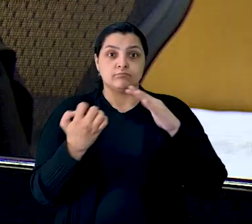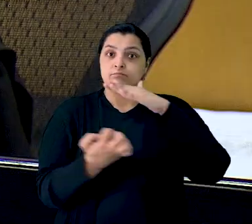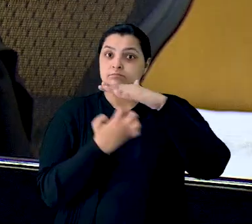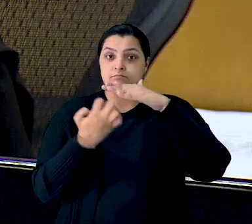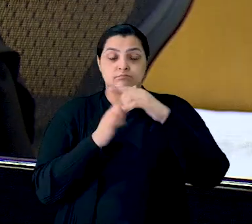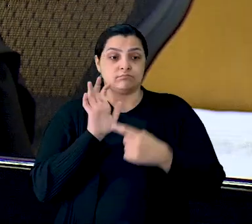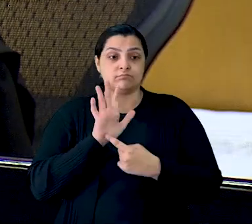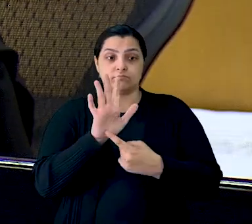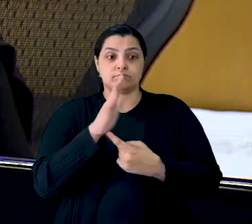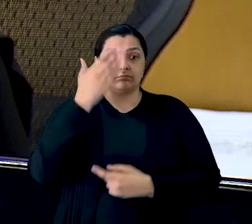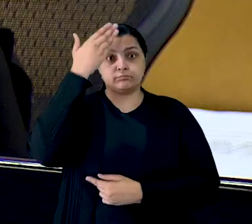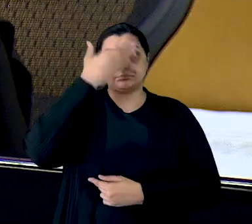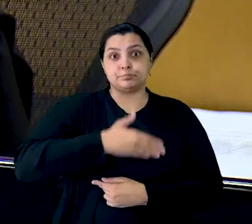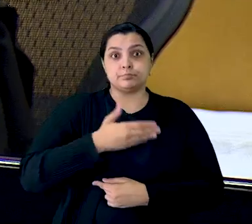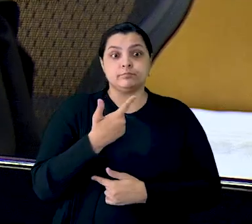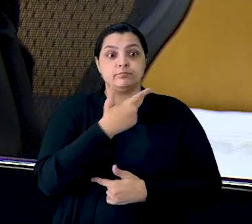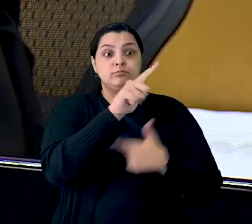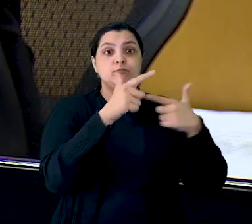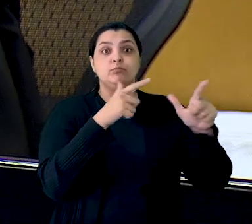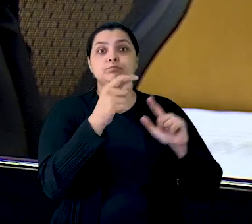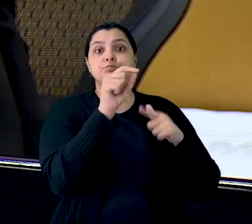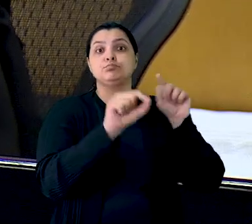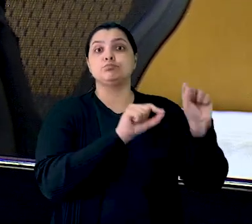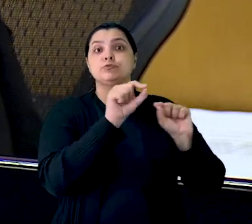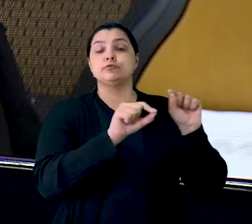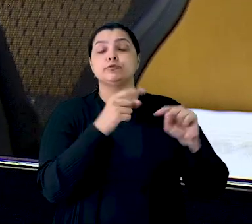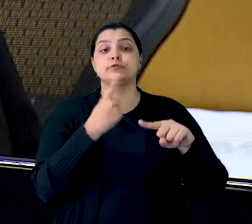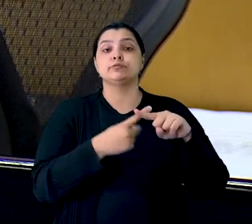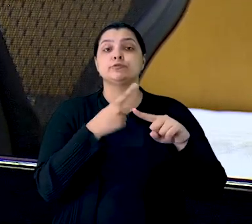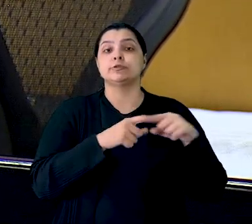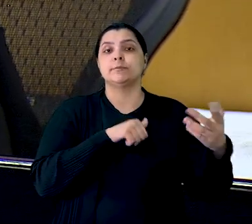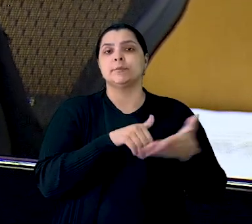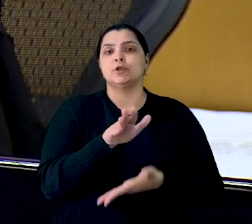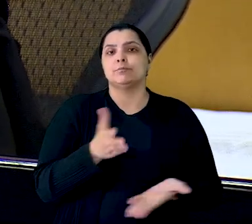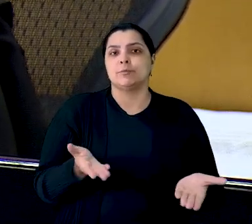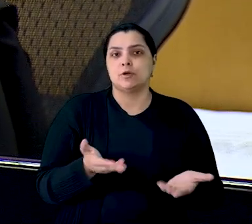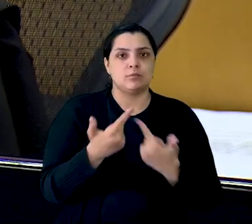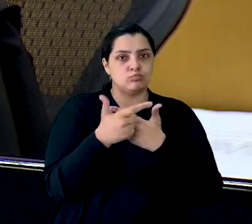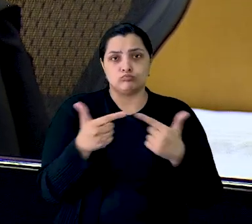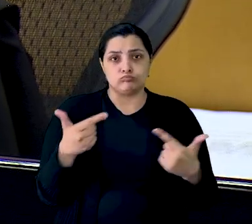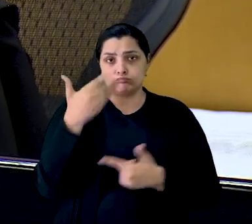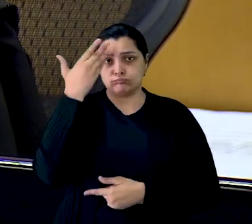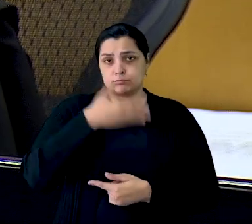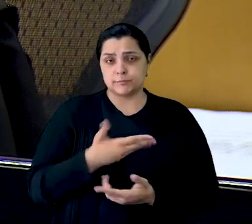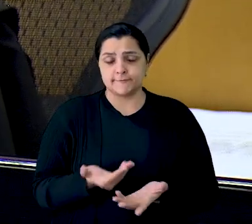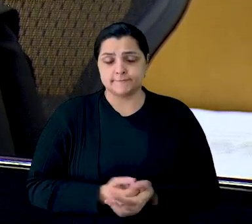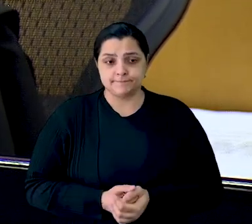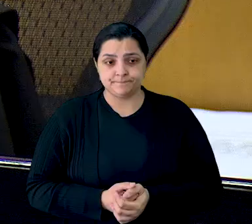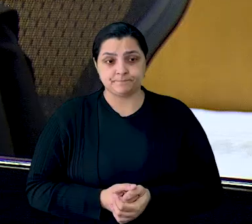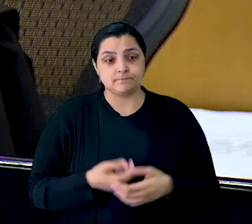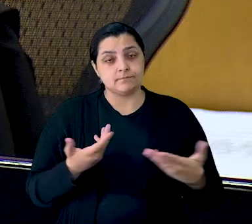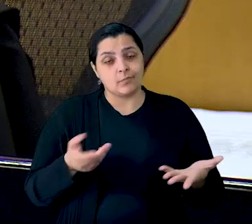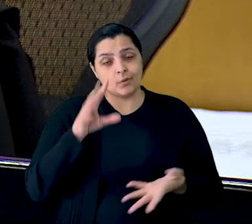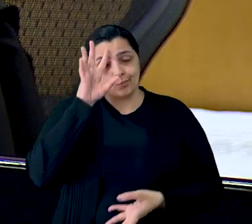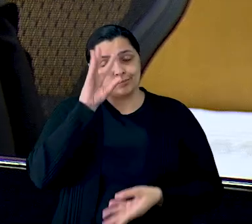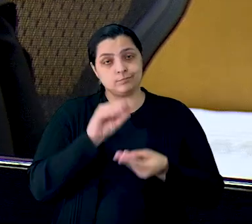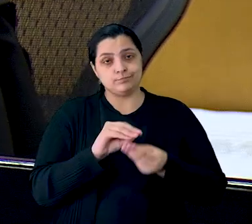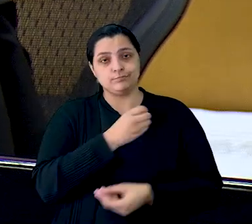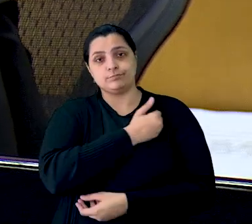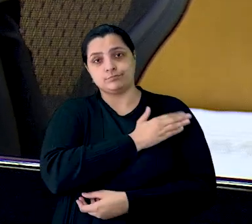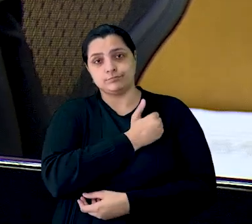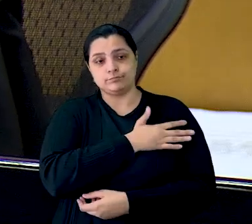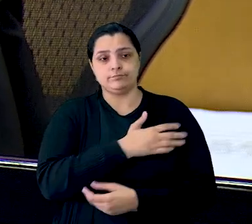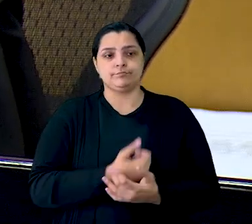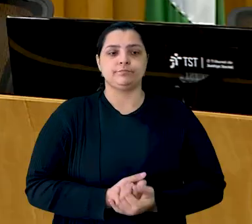que a empresa não apresentou provas de outros motivos que justificassem a dispensa, o que atrai a presunção